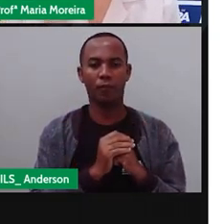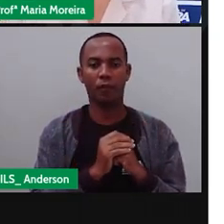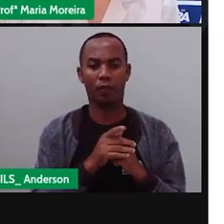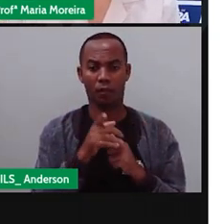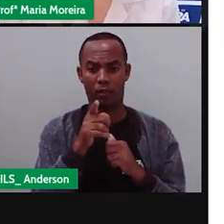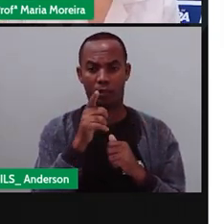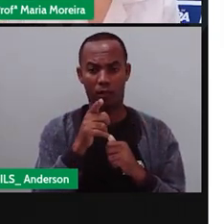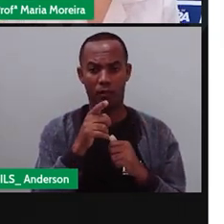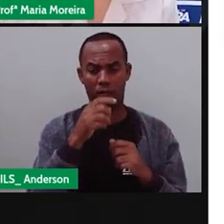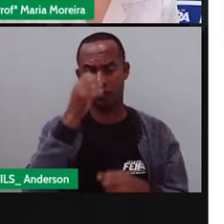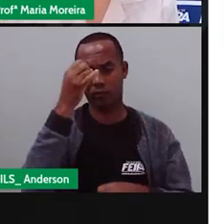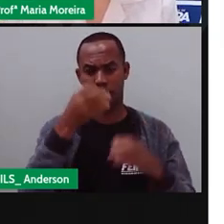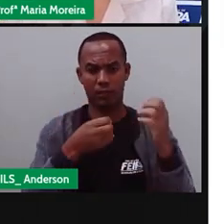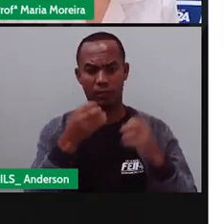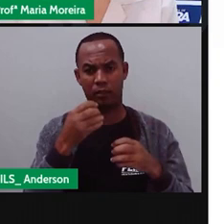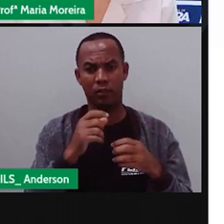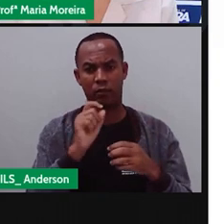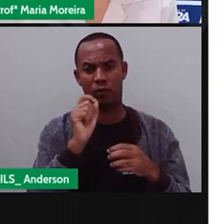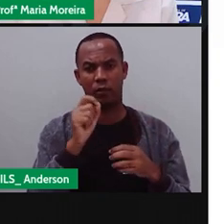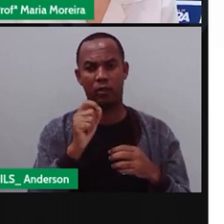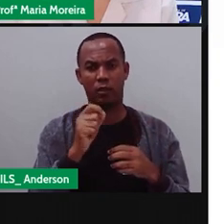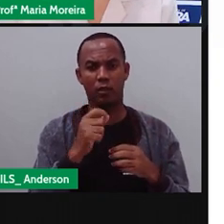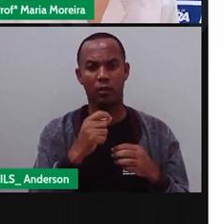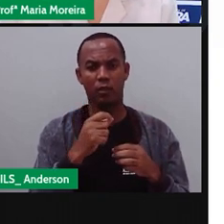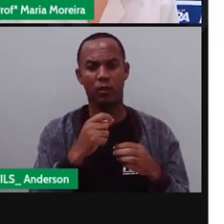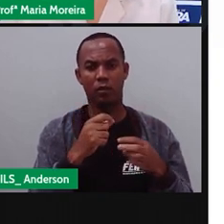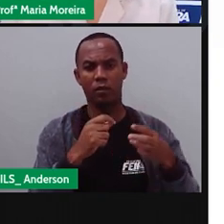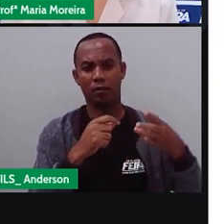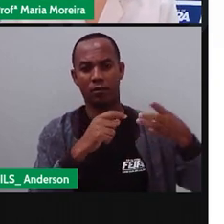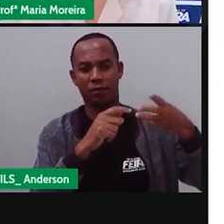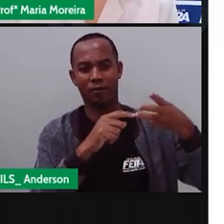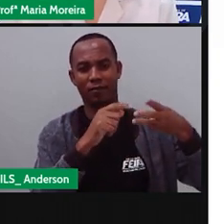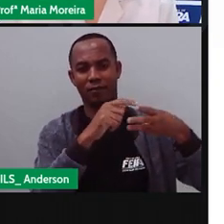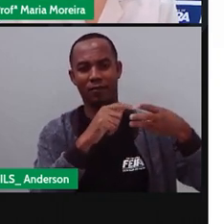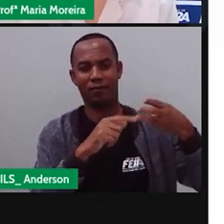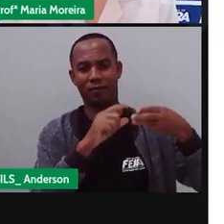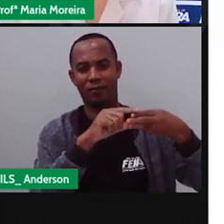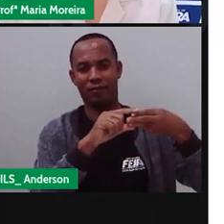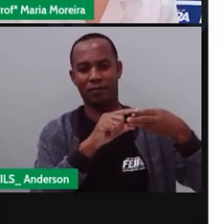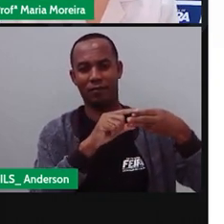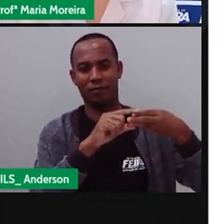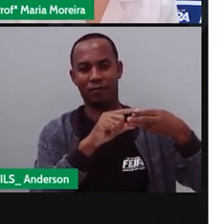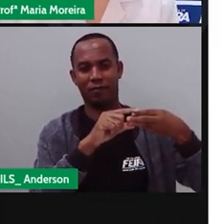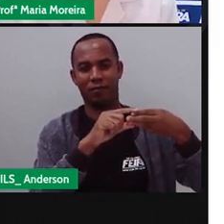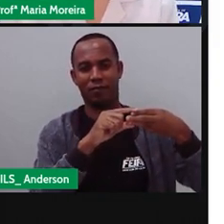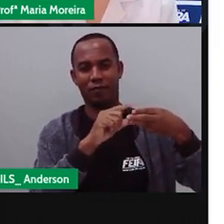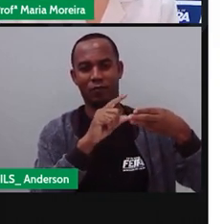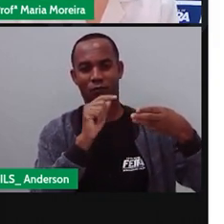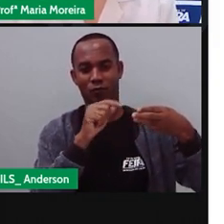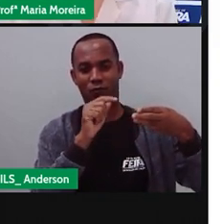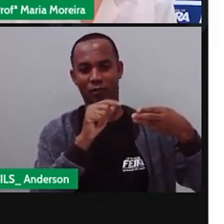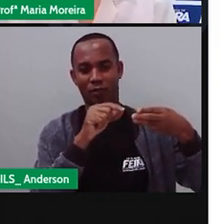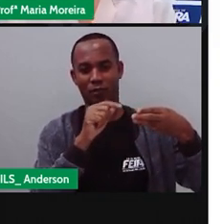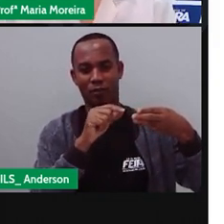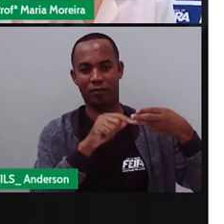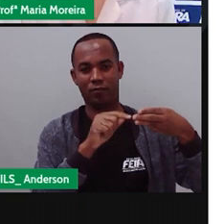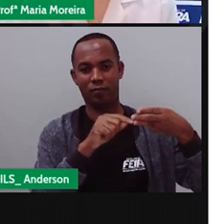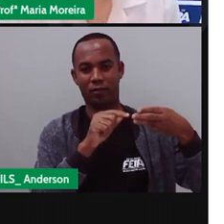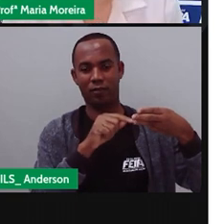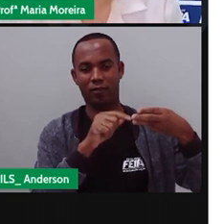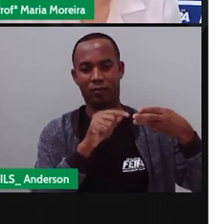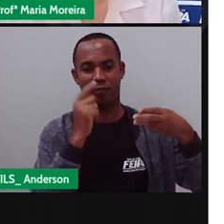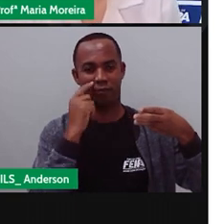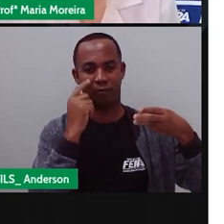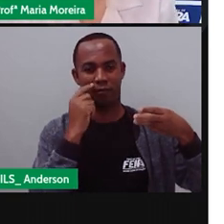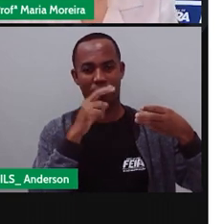o quê? Atrelada à dica número 3. Porque quando você para ler o seu texto, você deixa de ser o escritor e